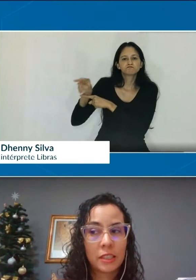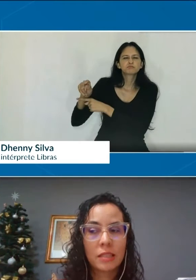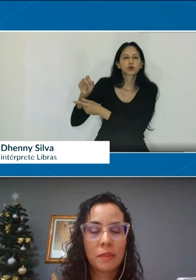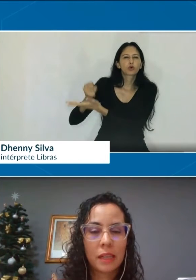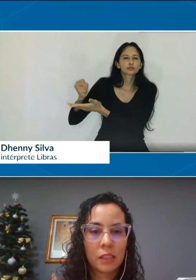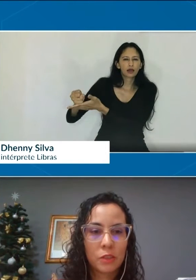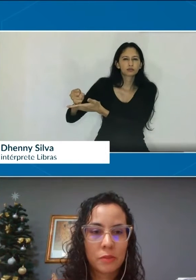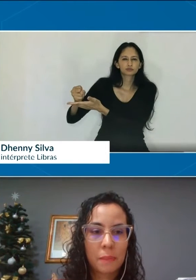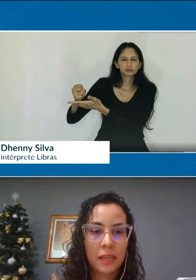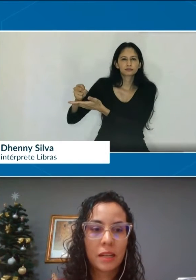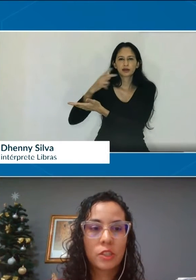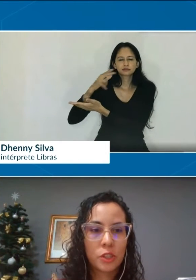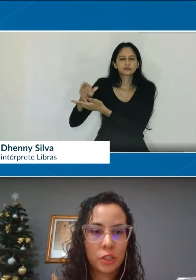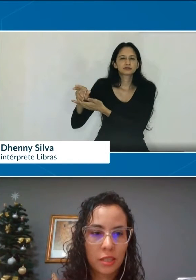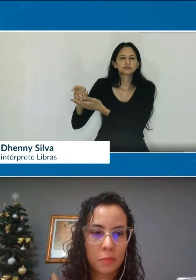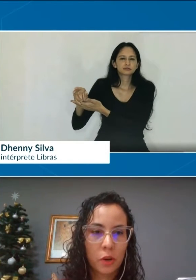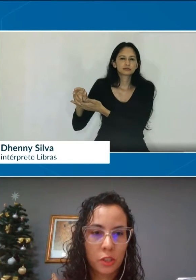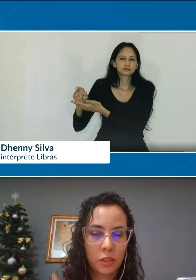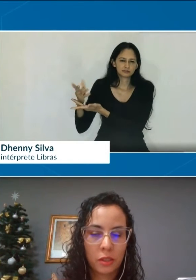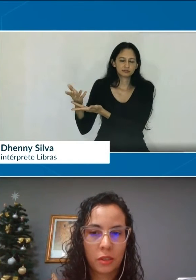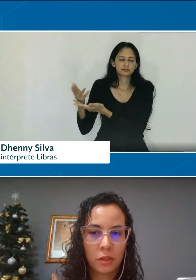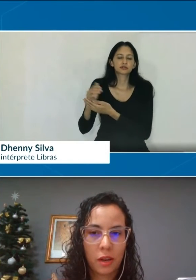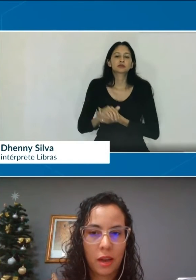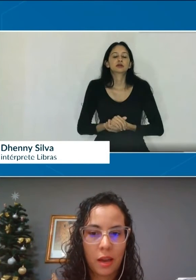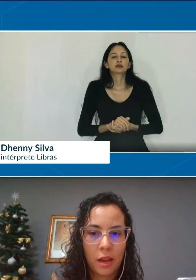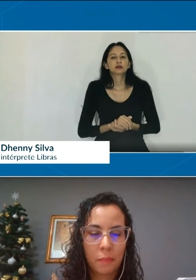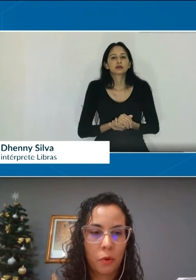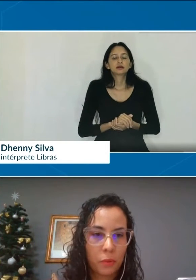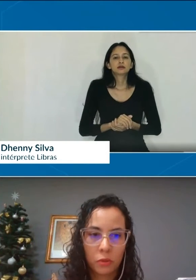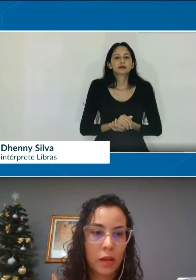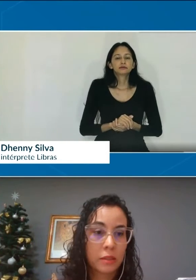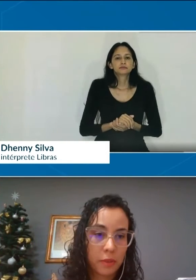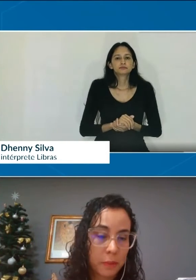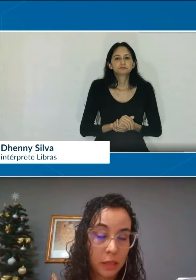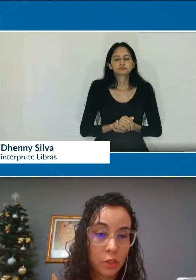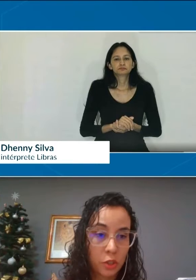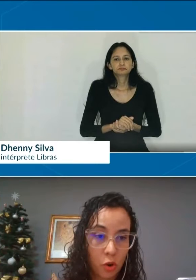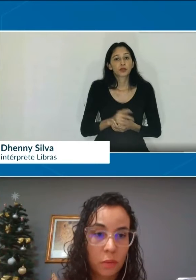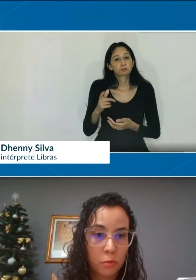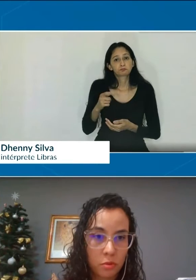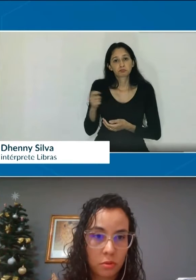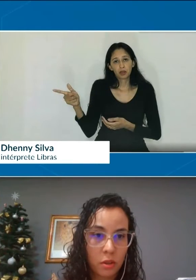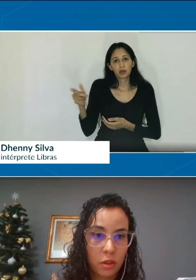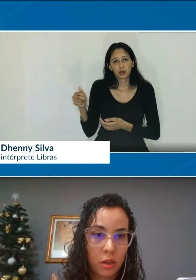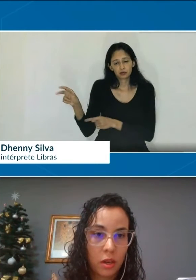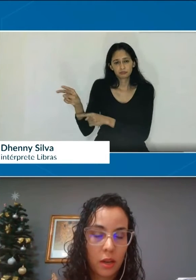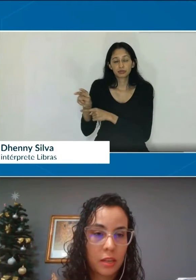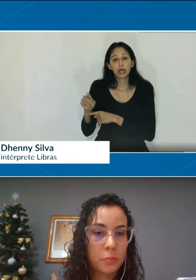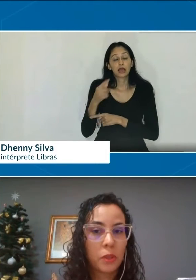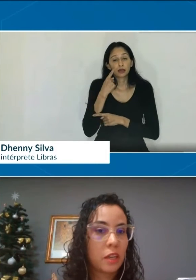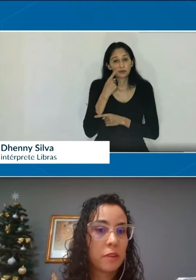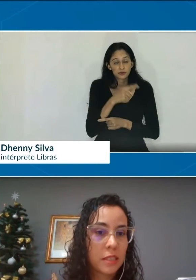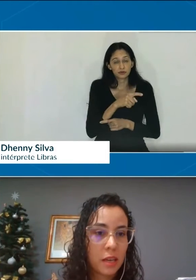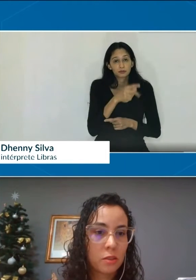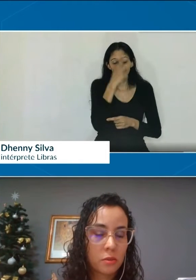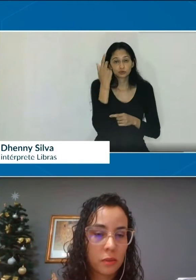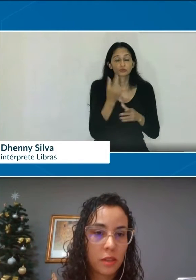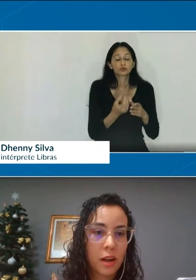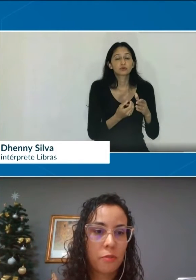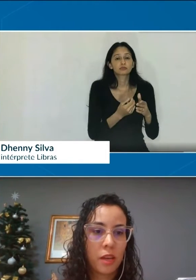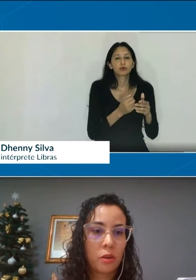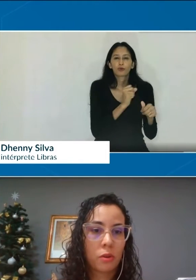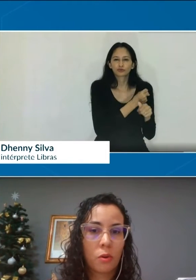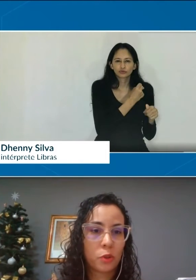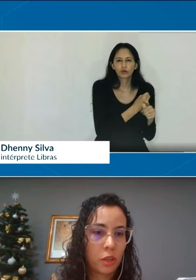E já está se falando que os fabricantes de transporte público, fabricantes de ônibus, eles poderiam fazer